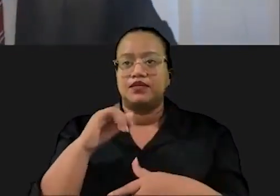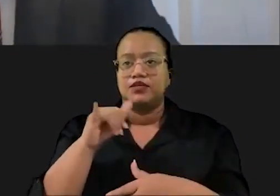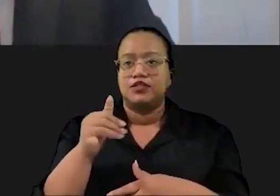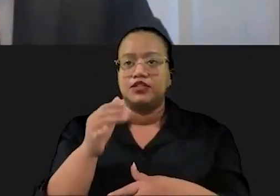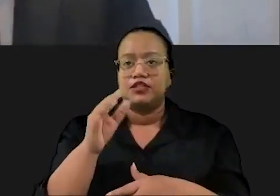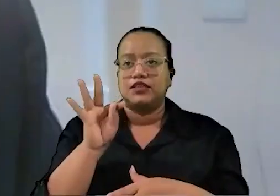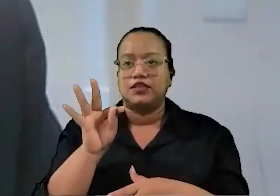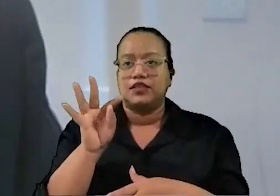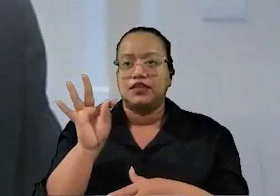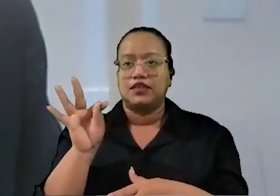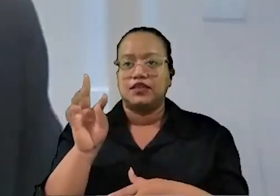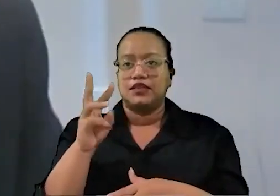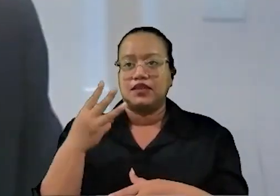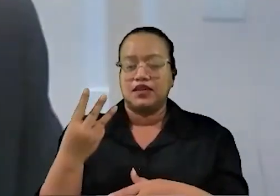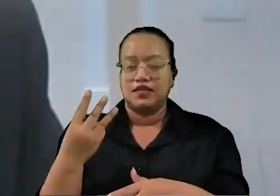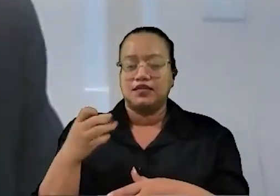região.